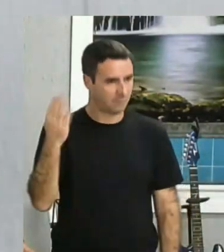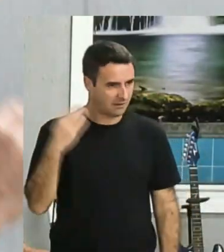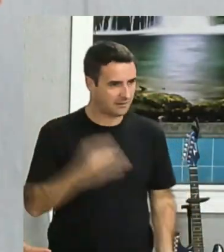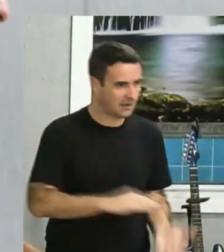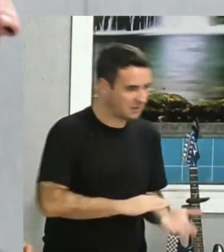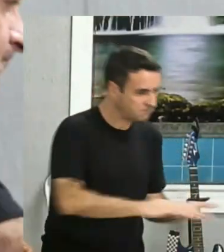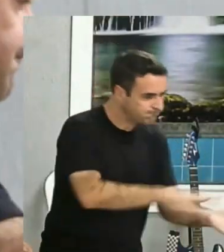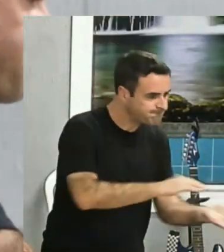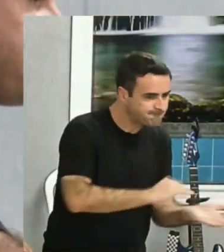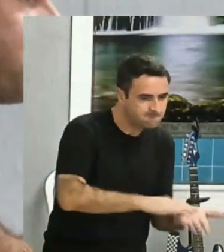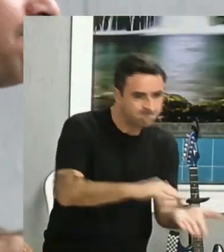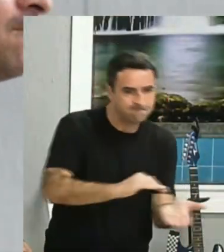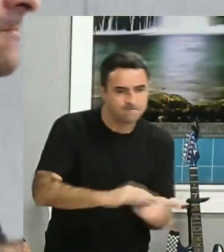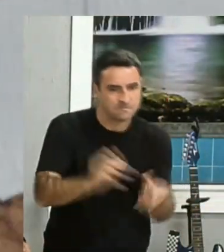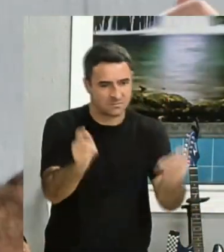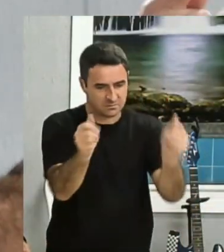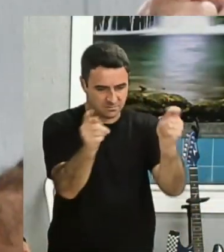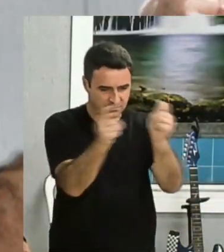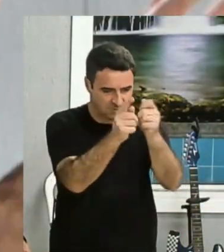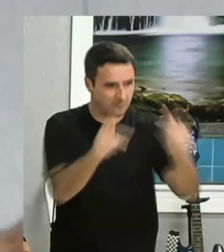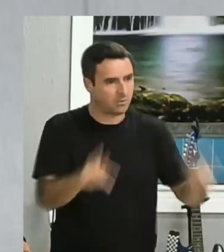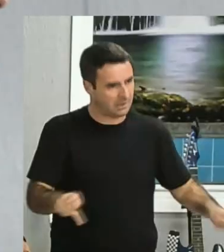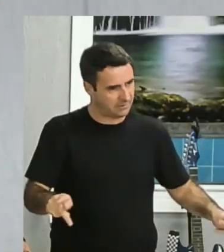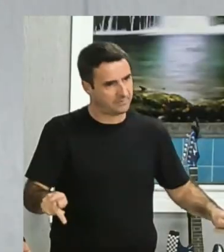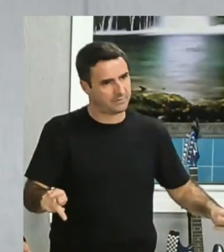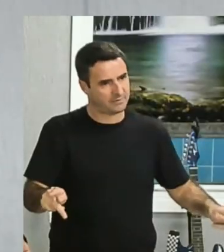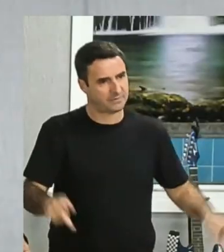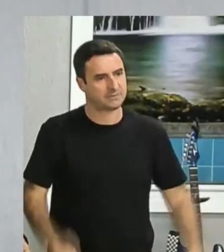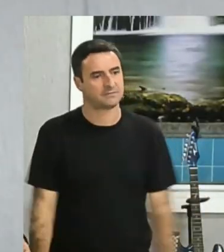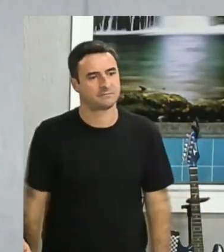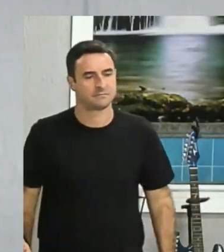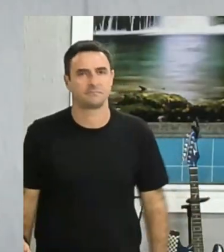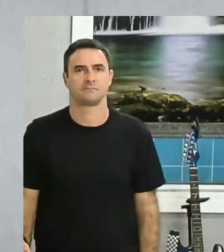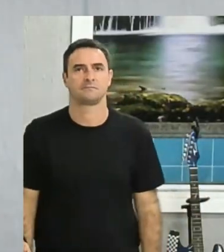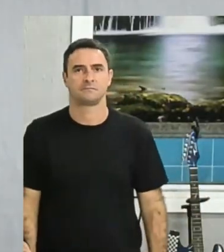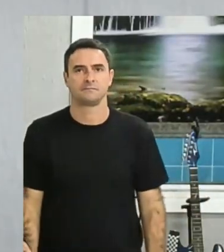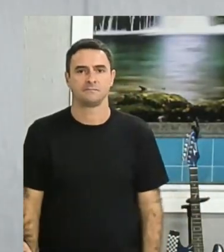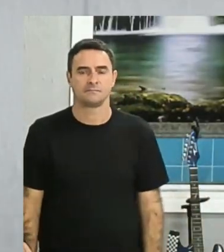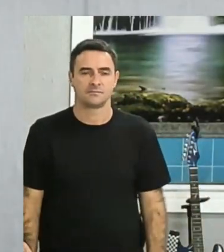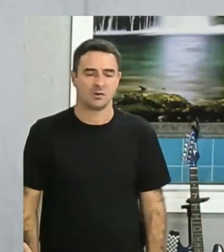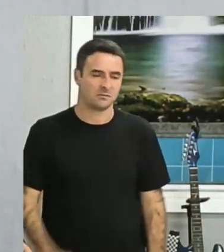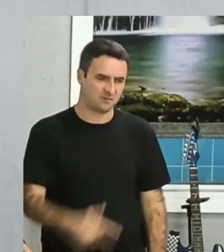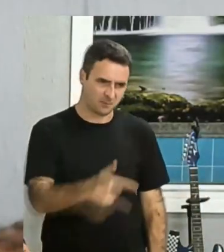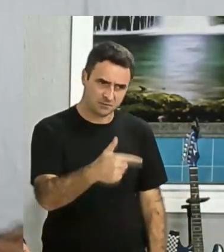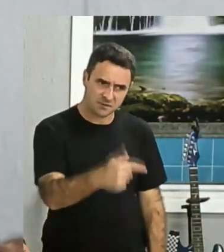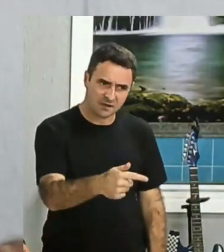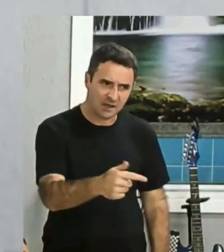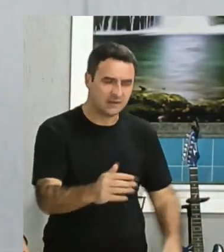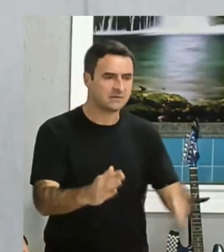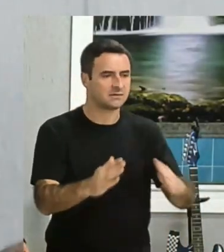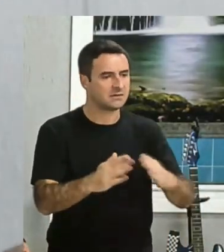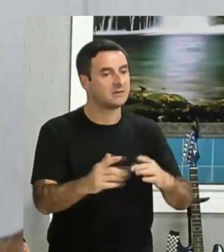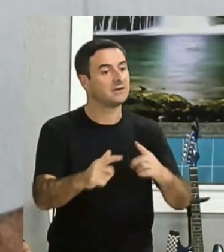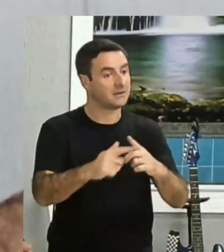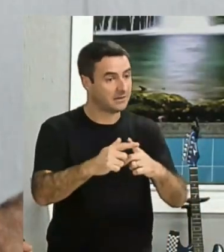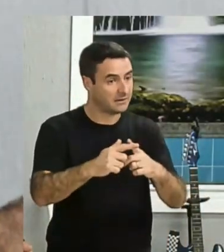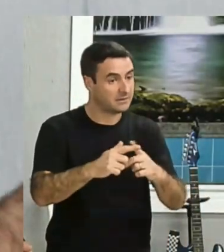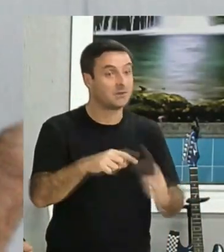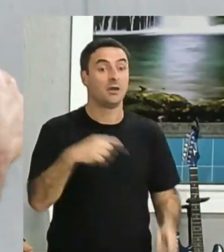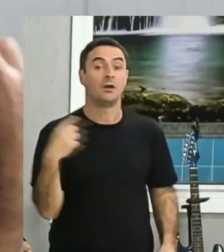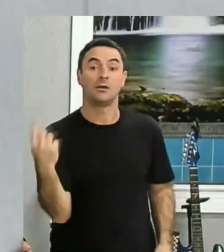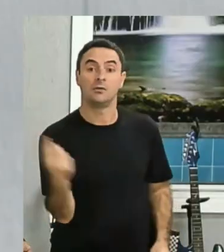irmãos, ficou bem entendido? São essas as 7 igrejas que a gente vai começar a estudar a